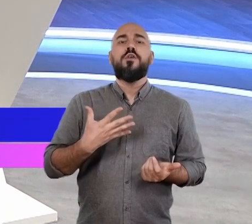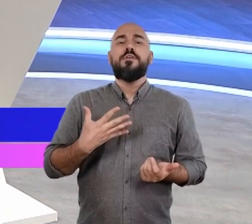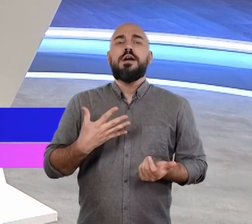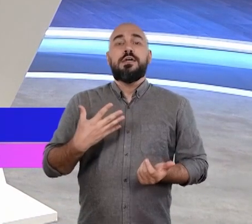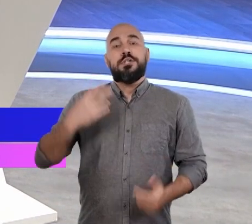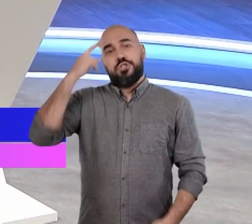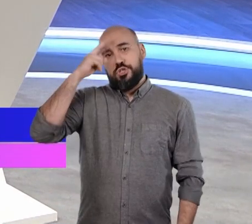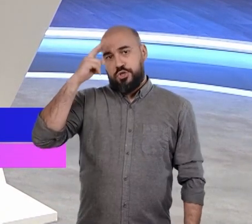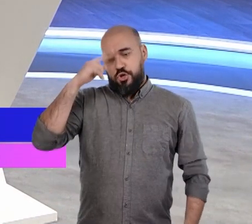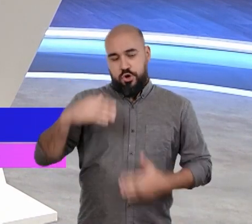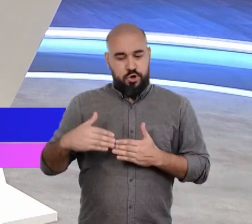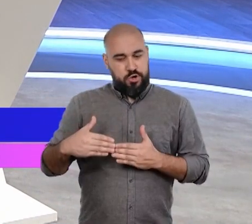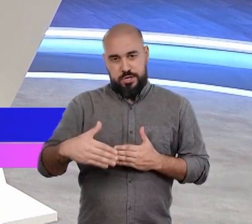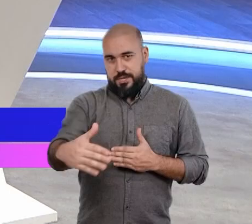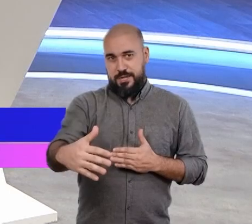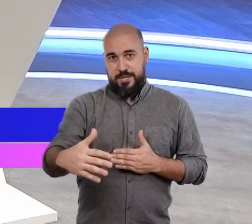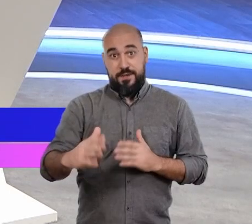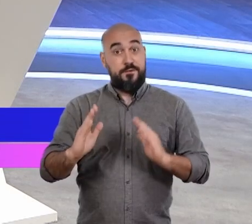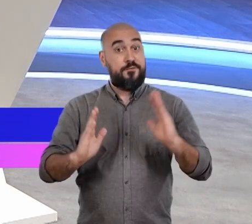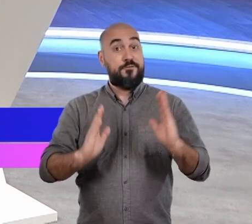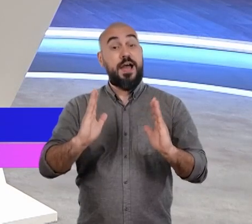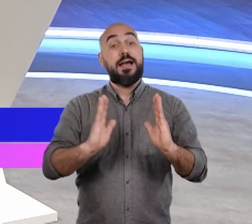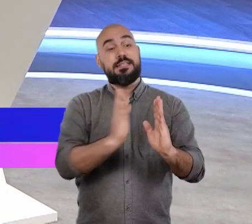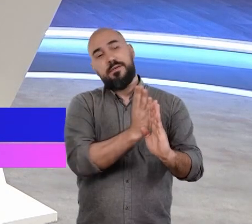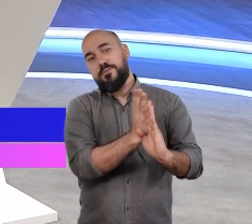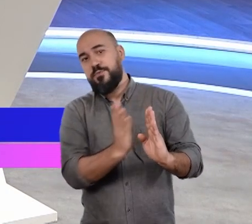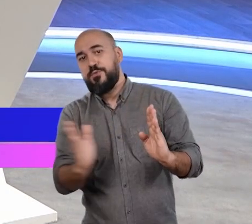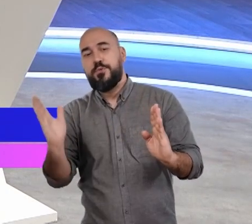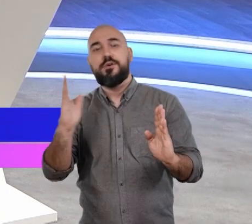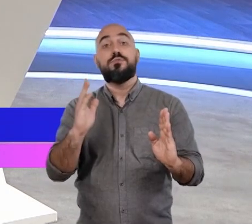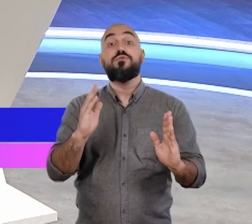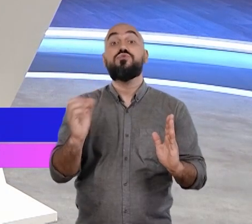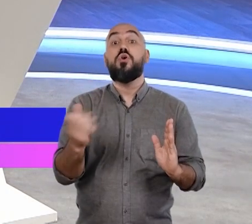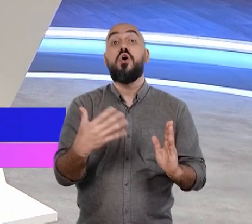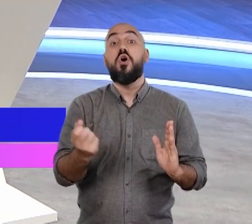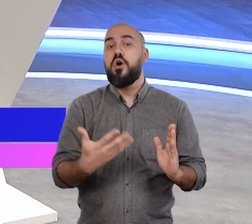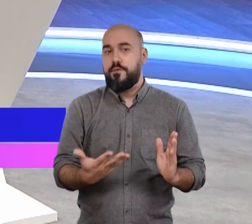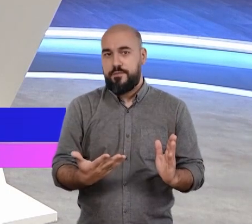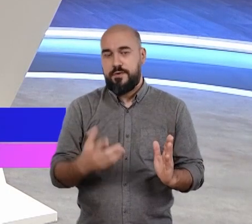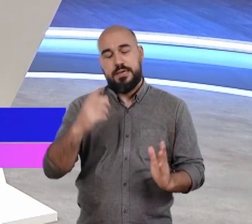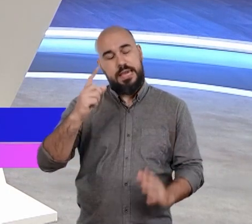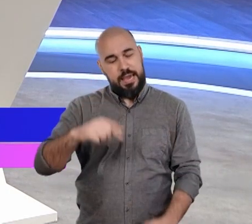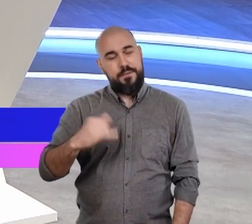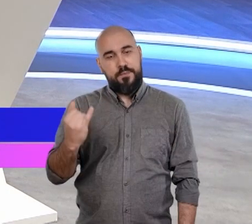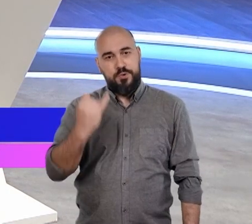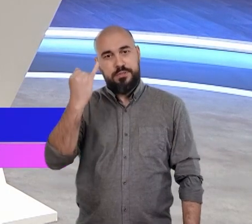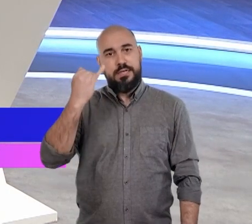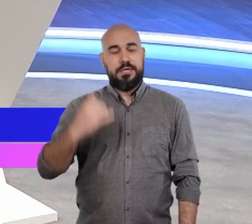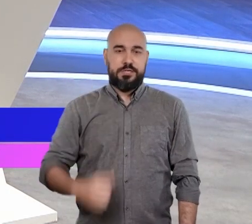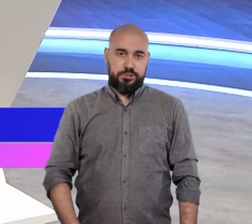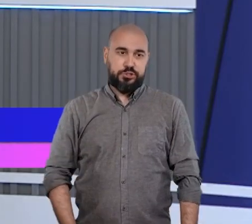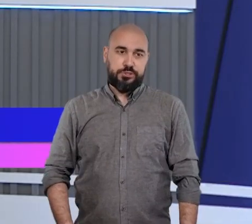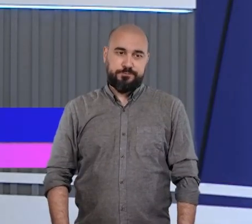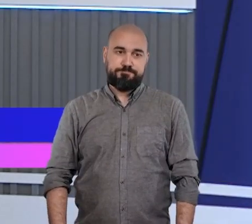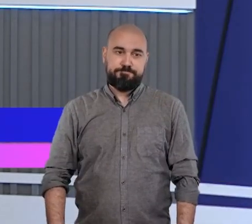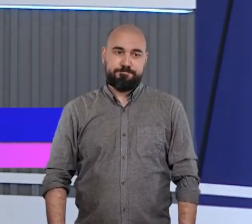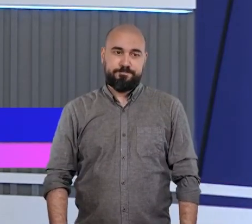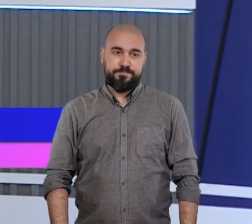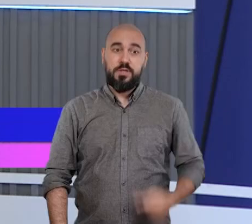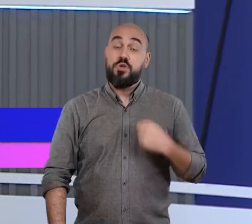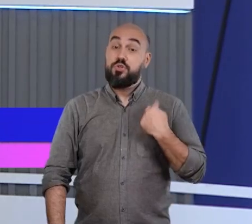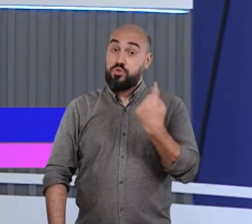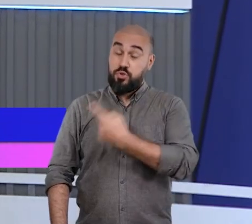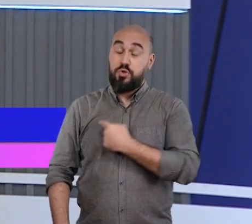uma nova história, uma nova fase da sua vida, que é tão importante e imprescindível.